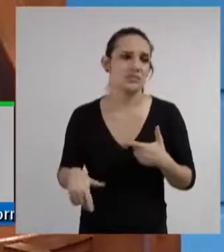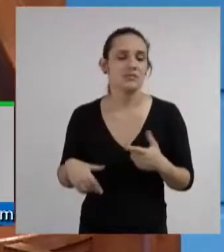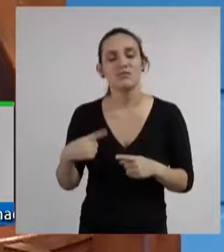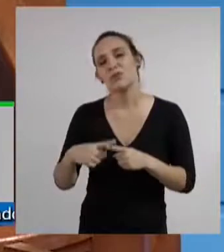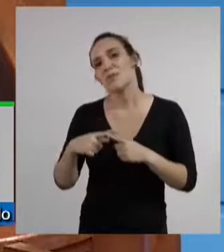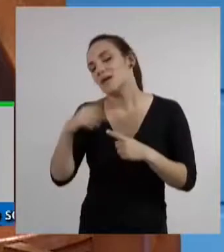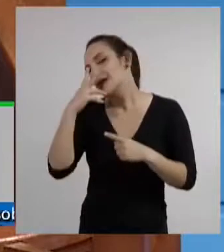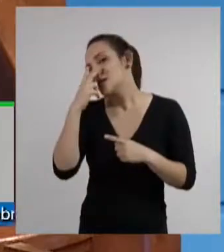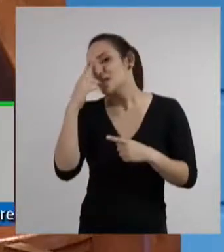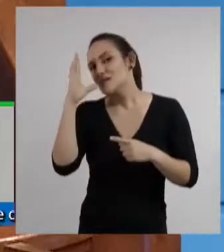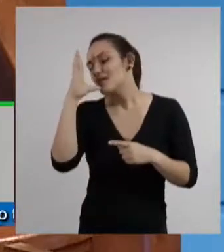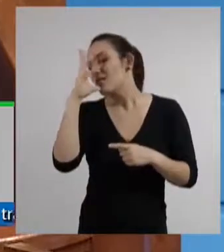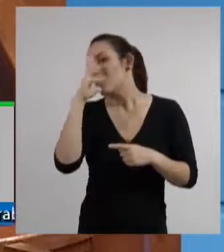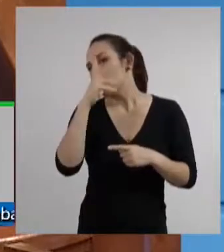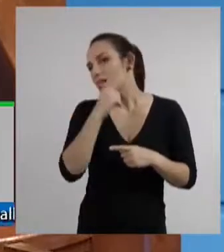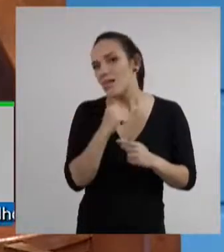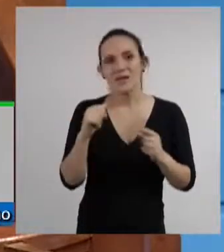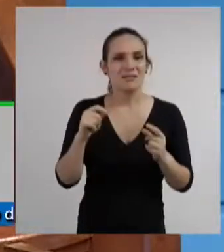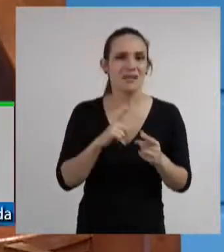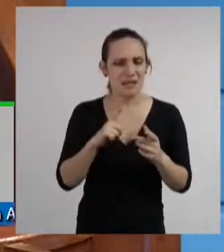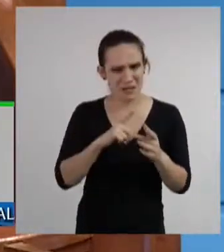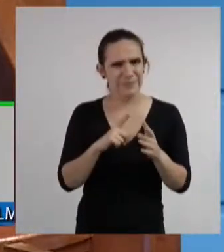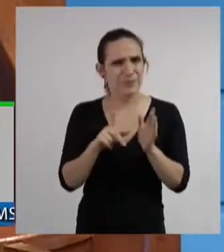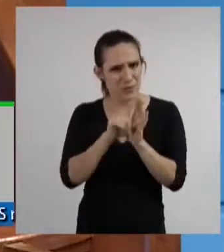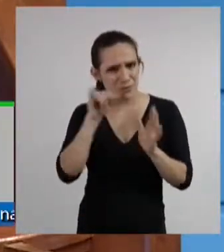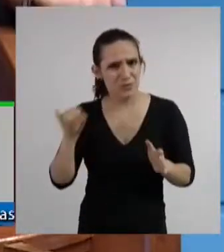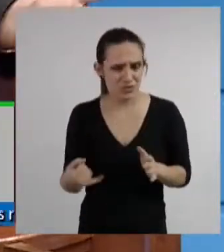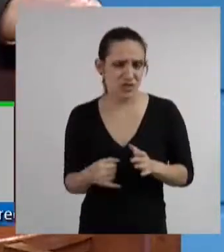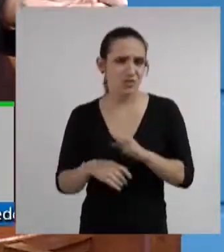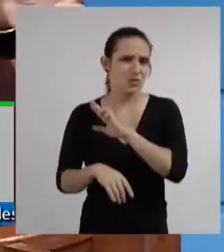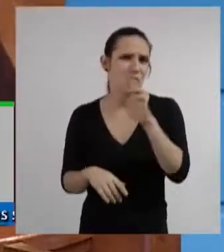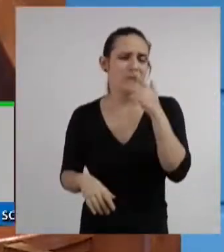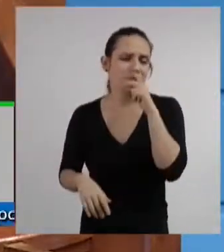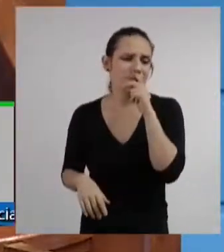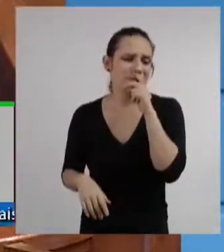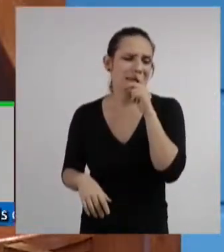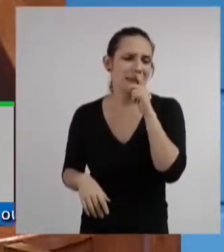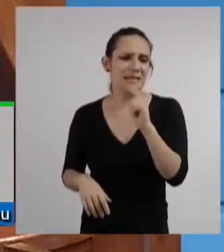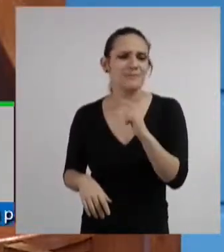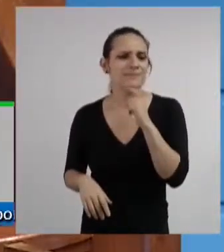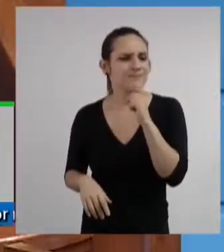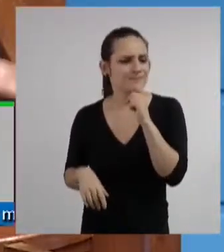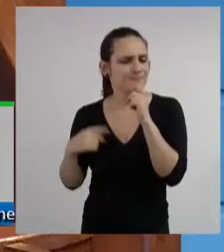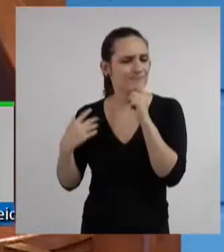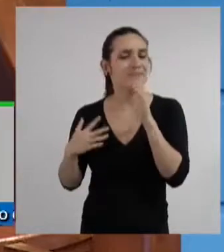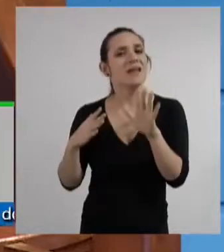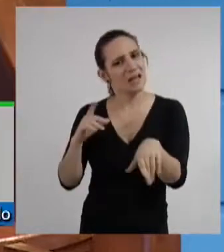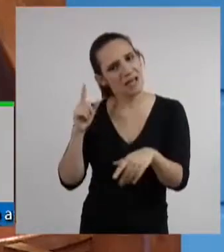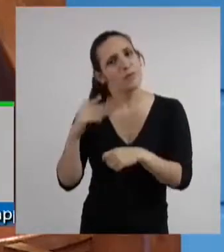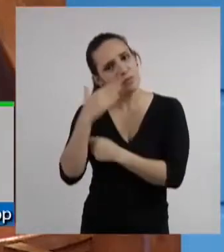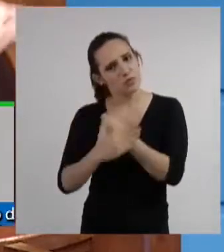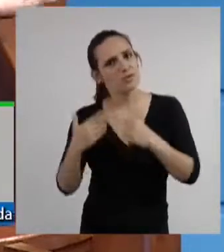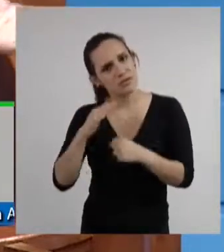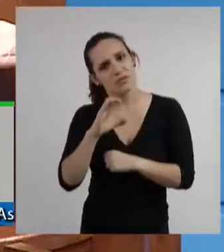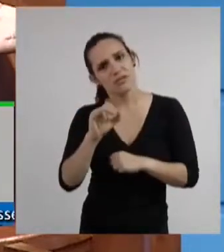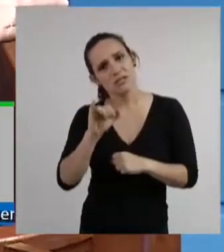que foi aprovado em relação a civil, a defesa civil, porque pode ser